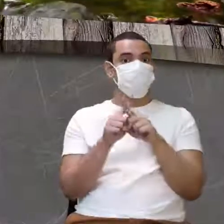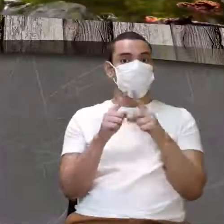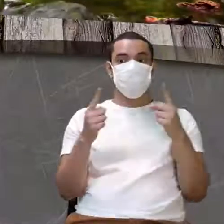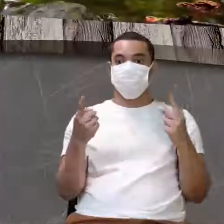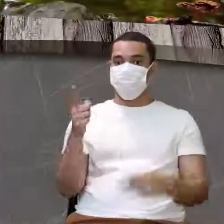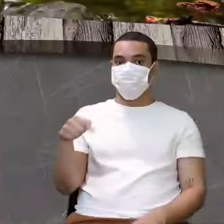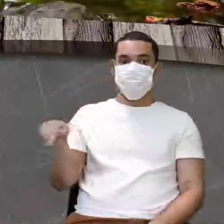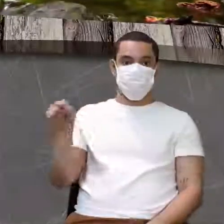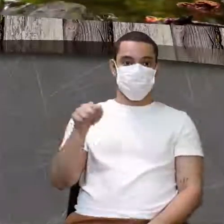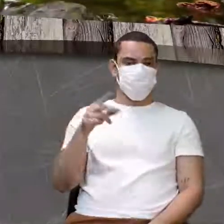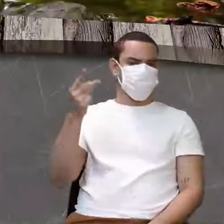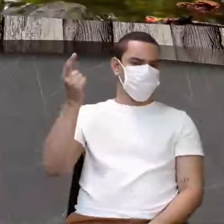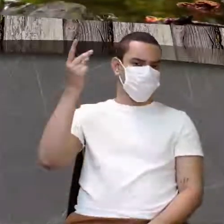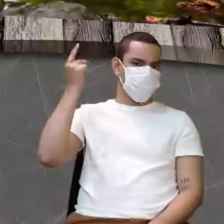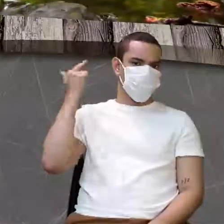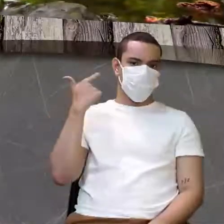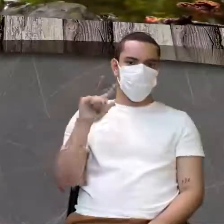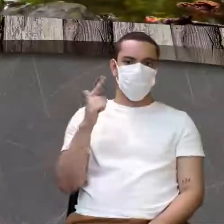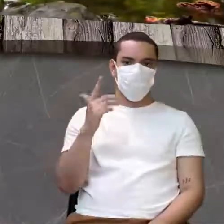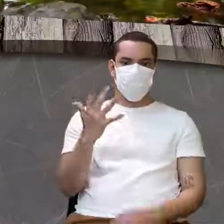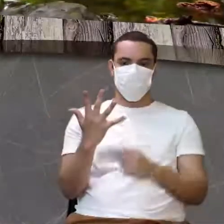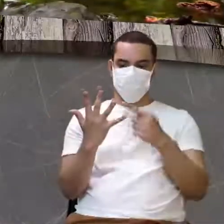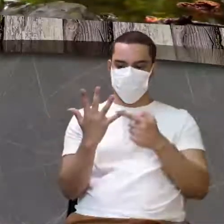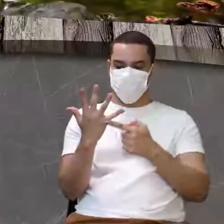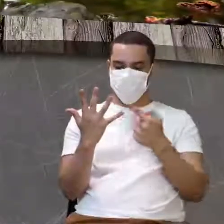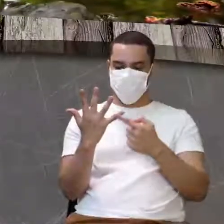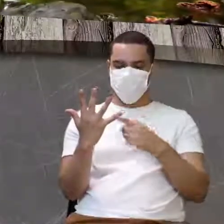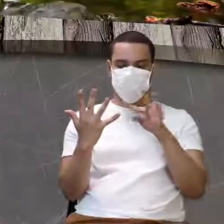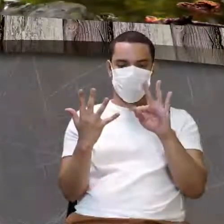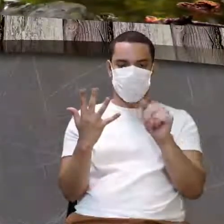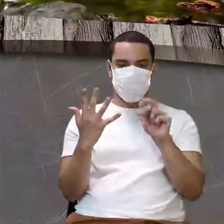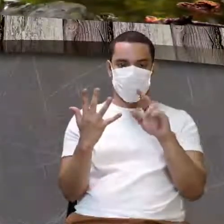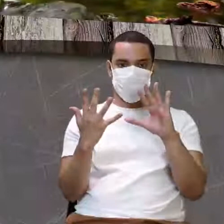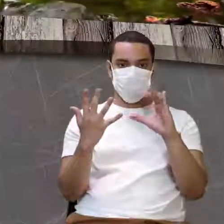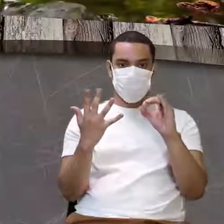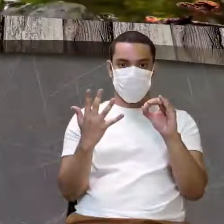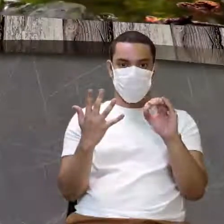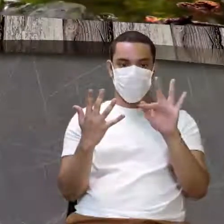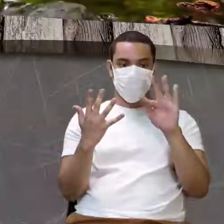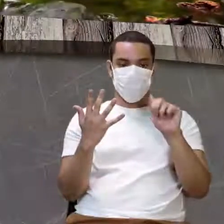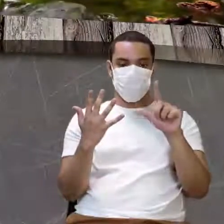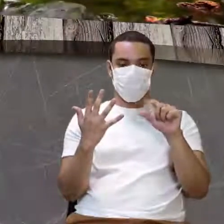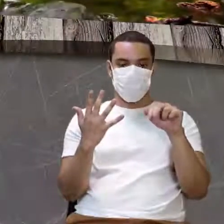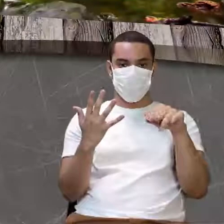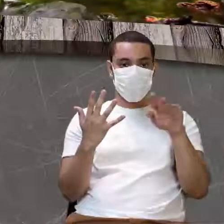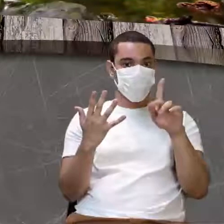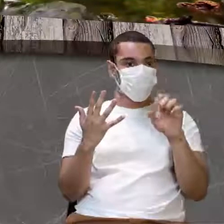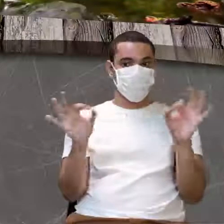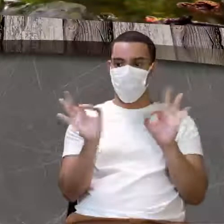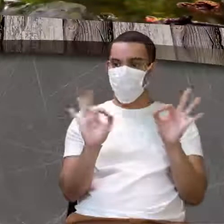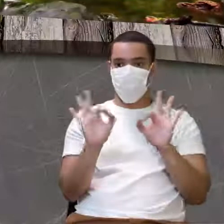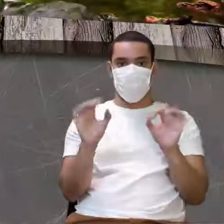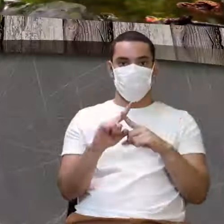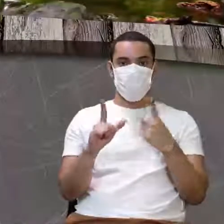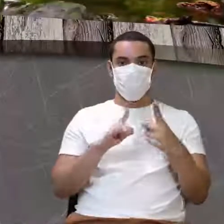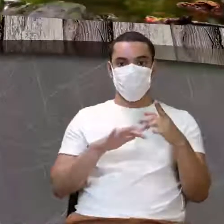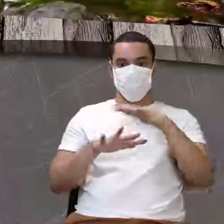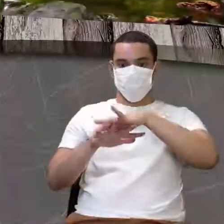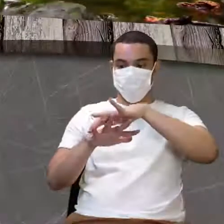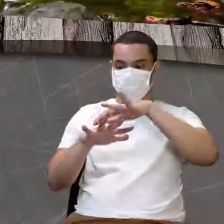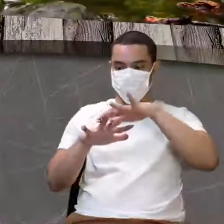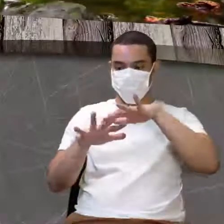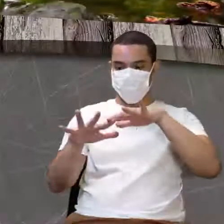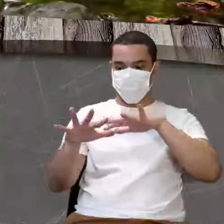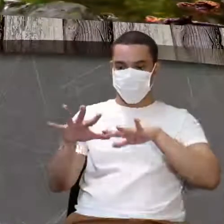não tinham nem tarso, nem carpo e nem falanges. Ele tinha estruturas, projeções,